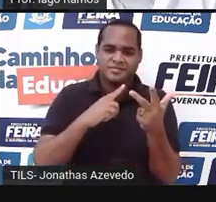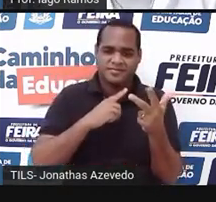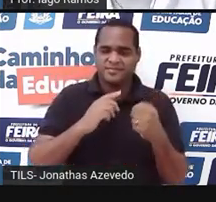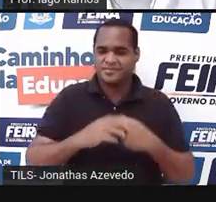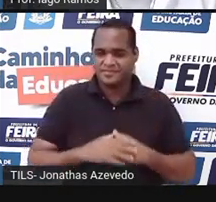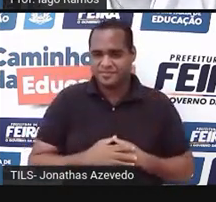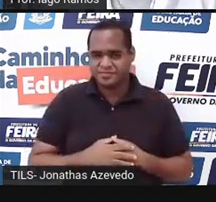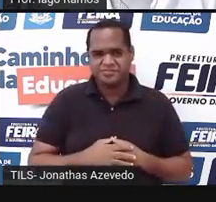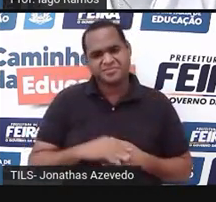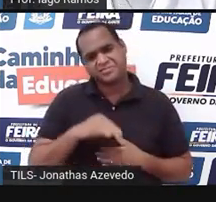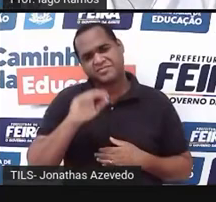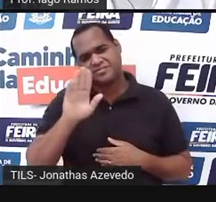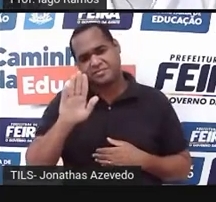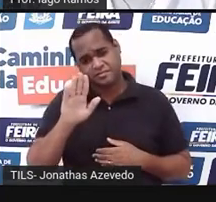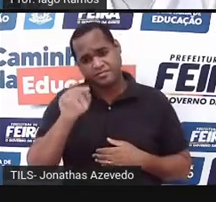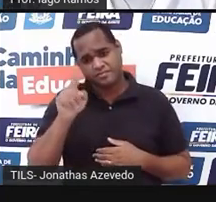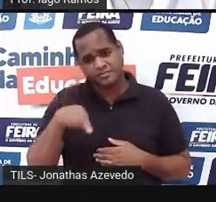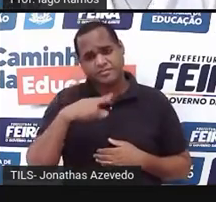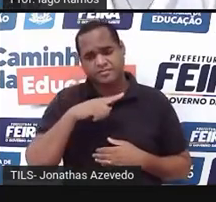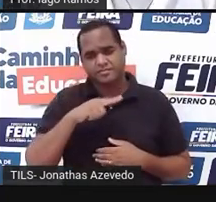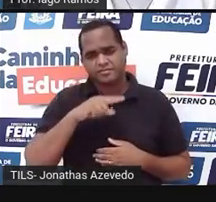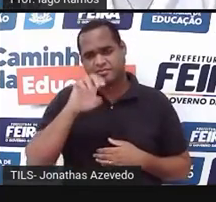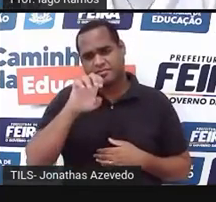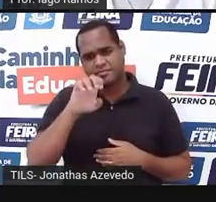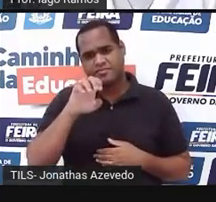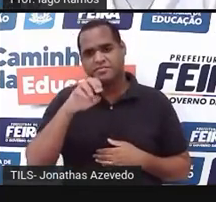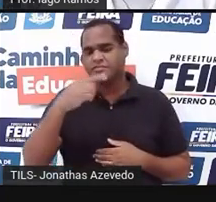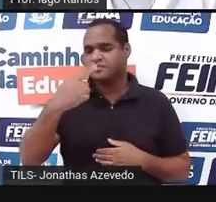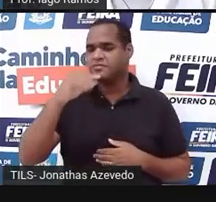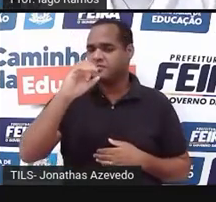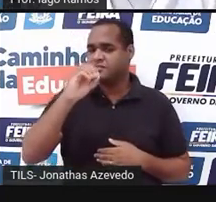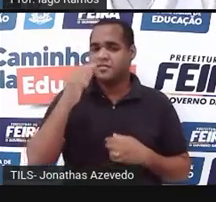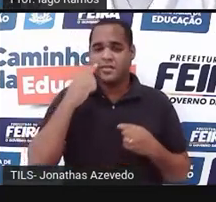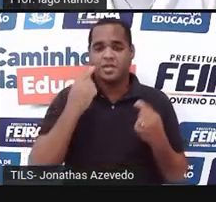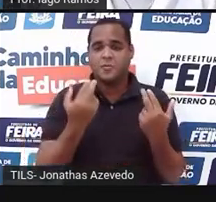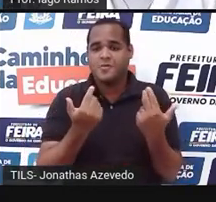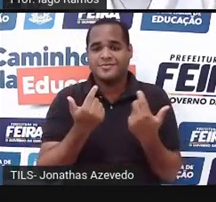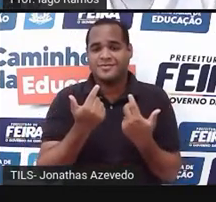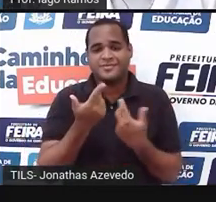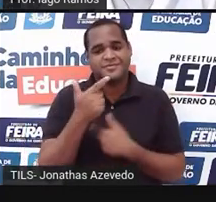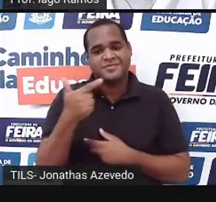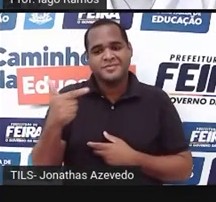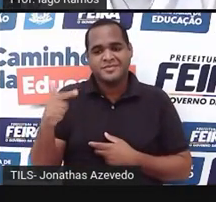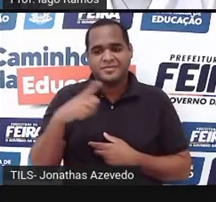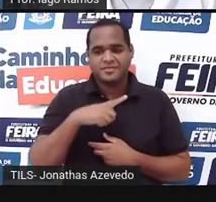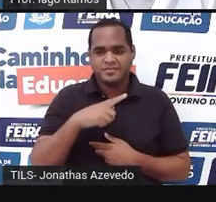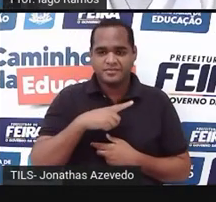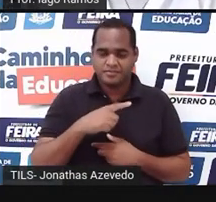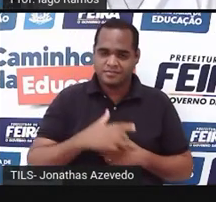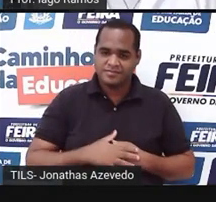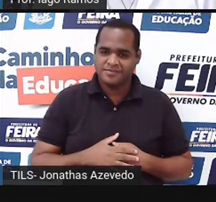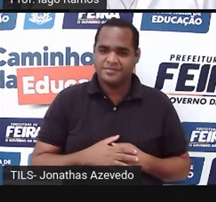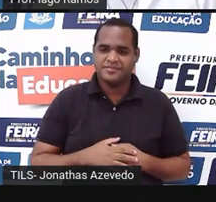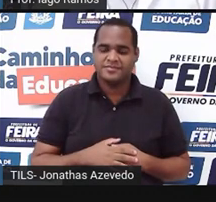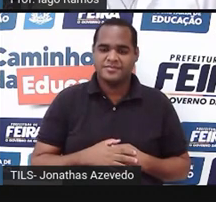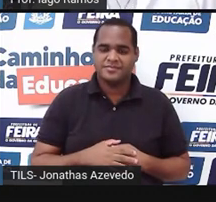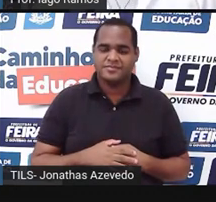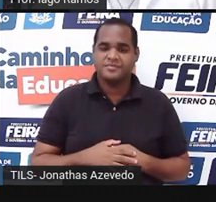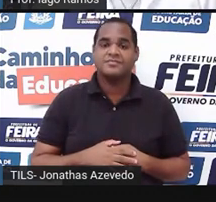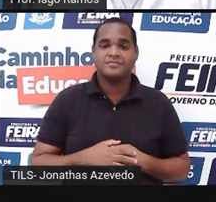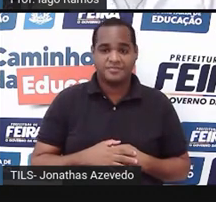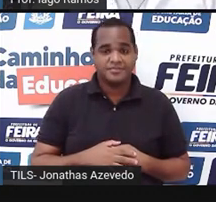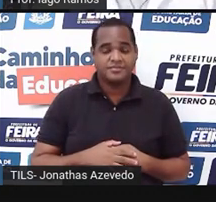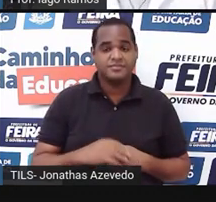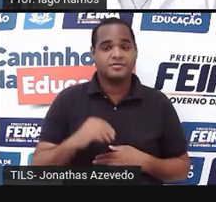não é equação porque para ser equação tem que ter Igual e não tem igual ó tá a